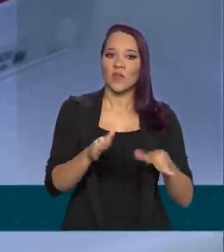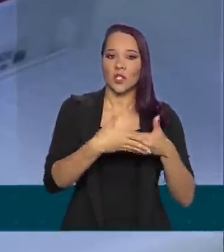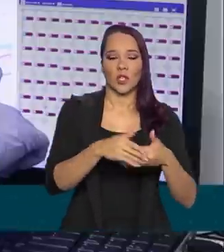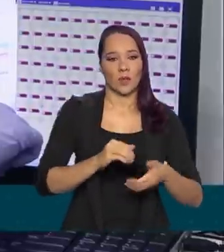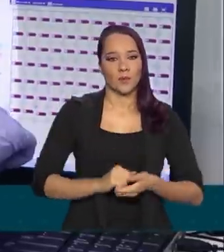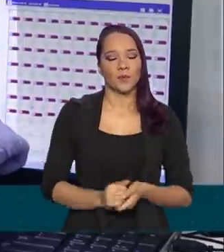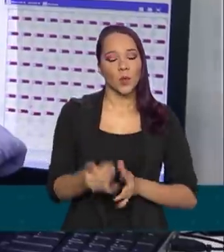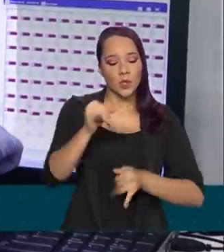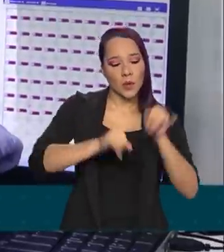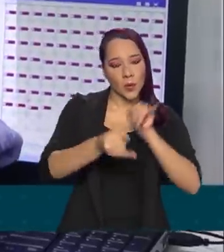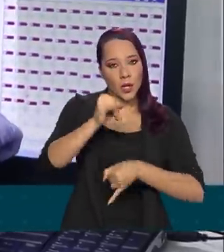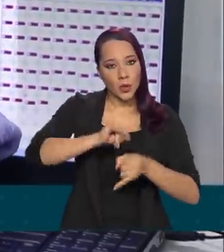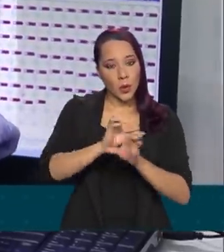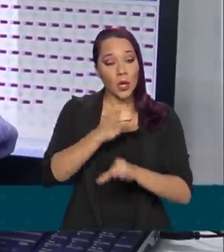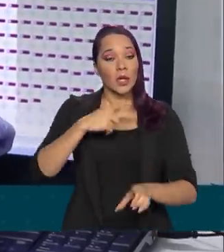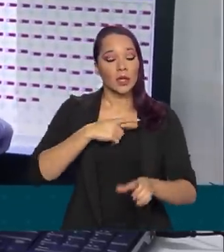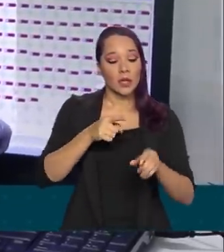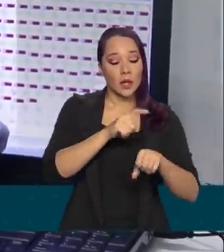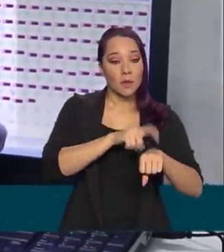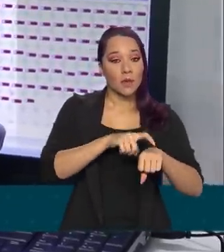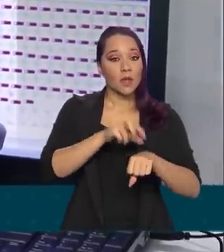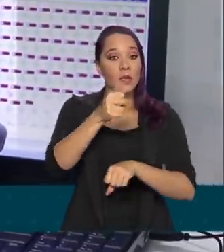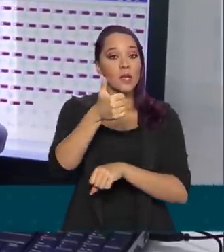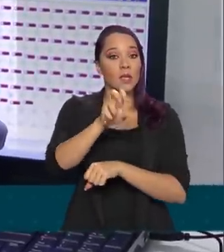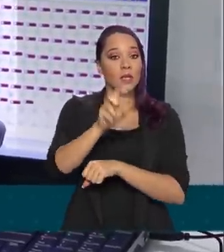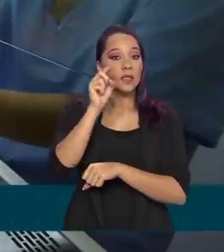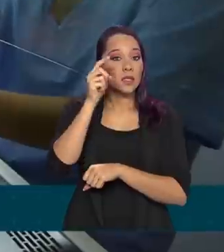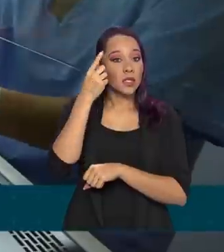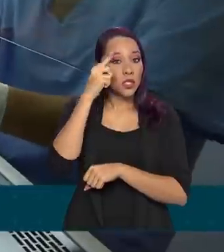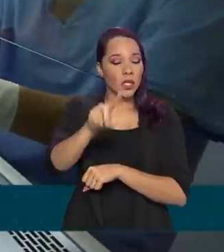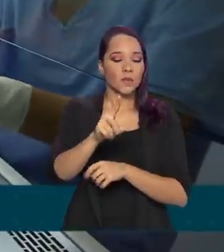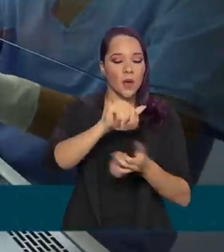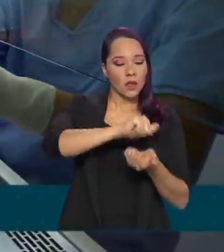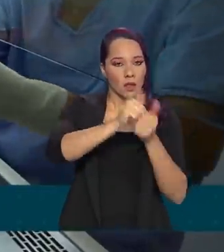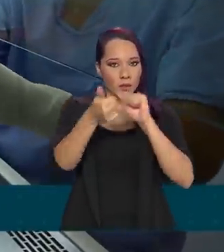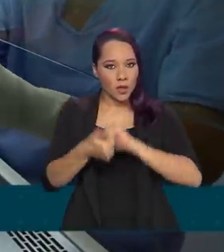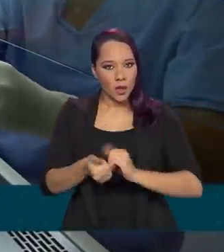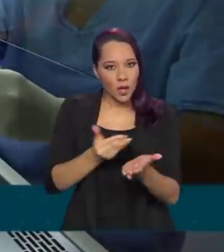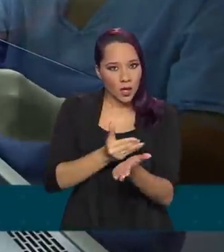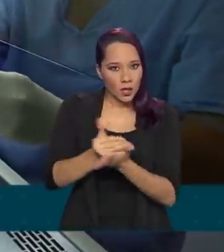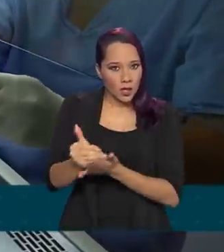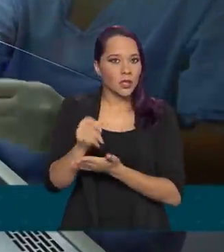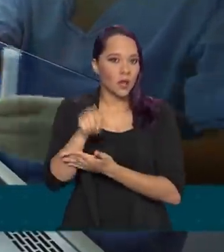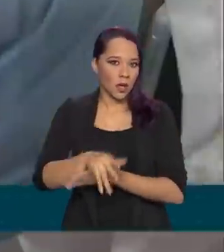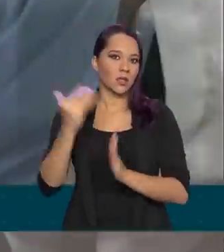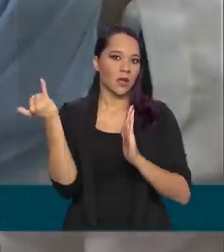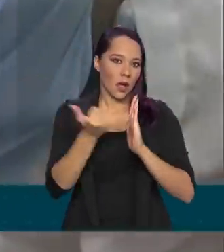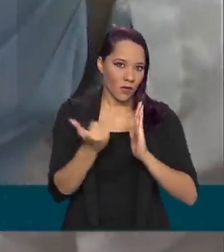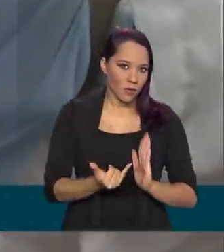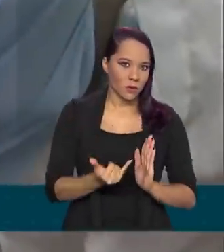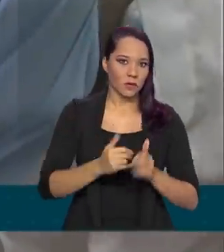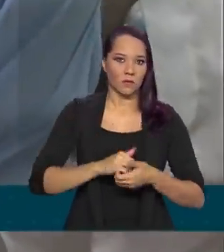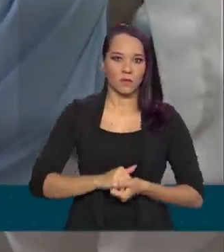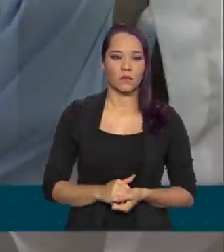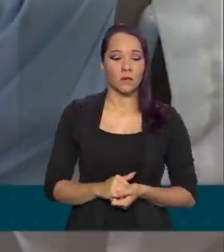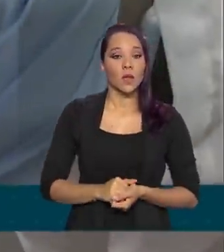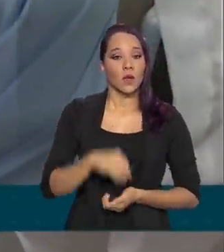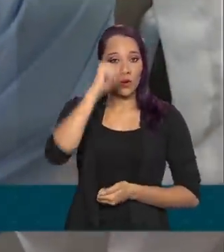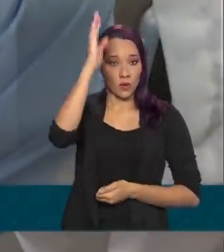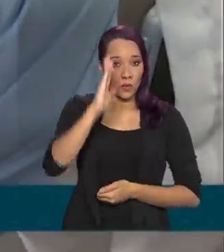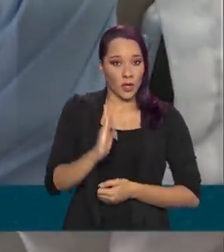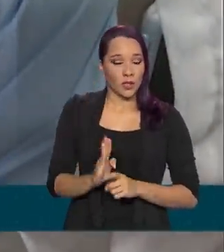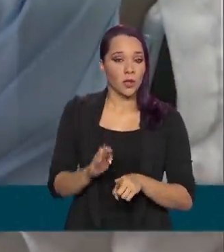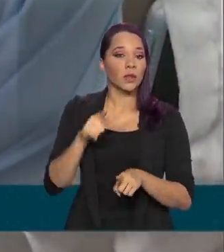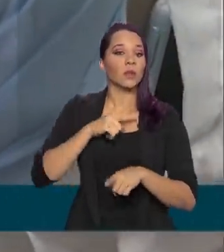Os laboratórios têm até 15 dias para fazer as adequações e iniciar essa notificação dos resultados. E o Brasil